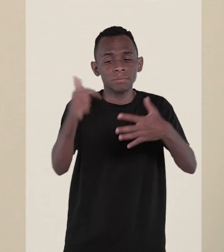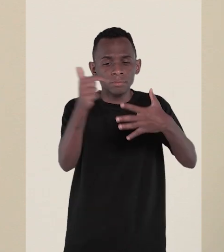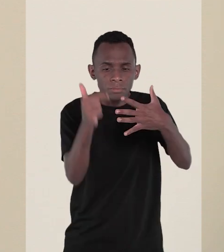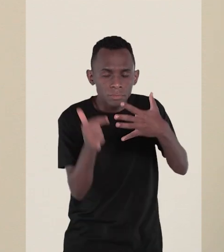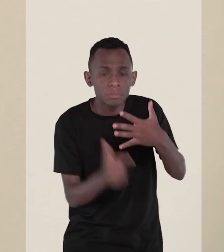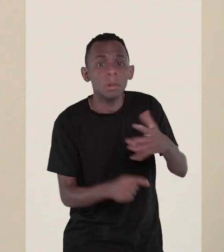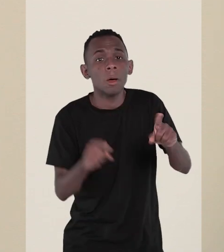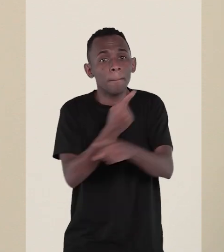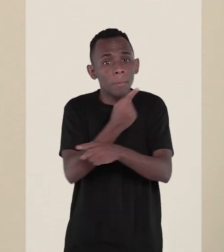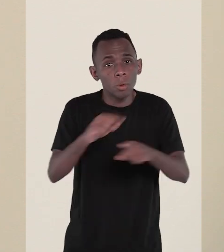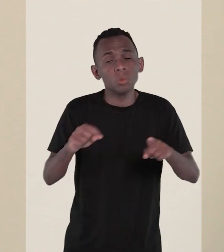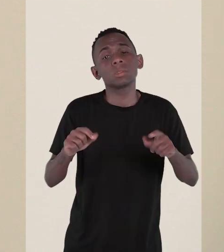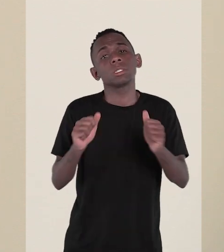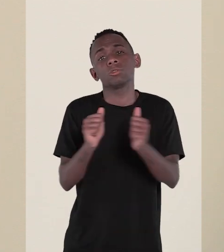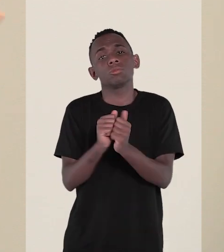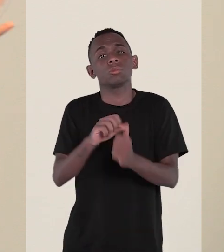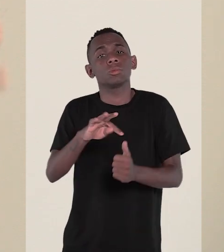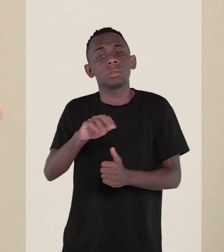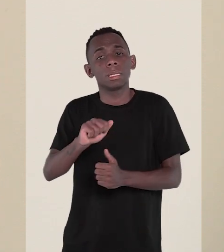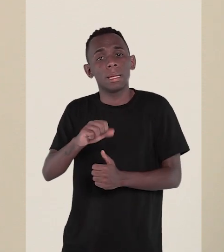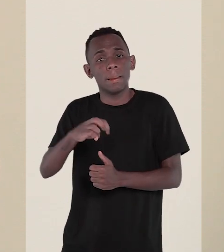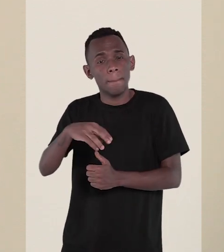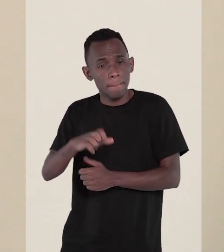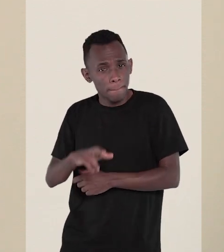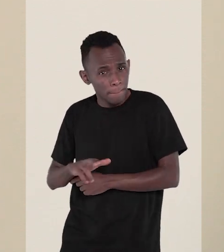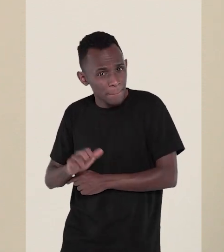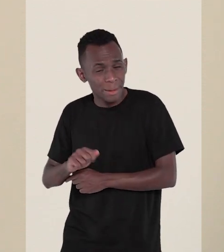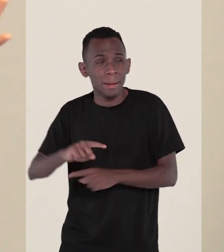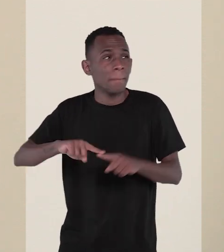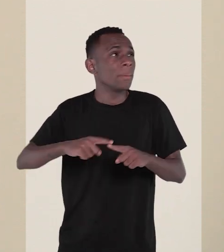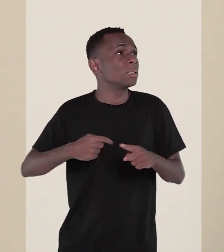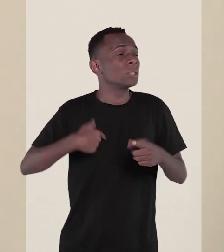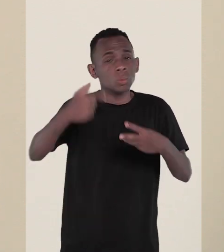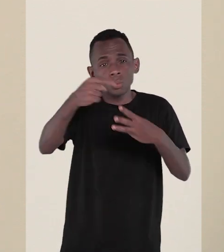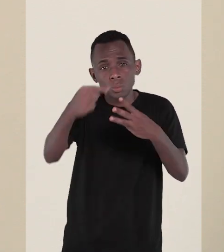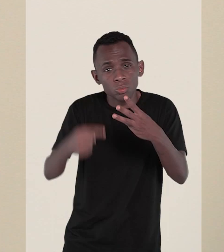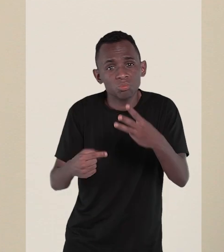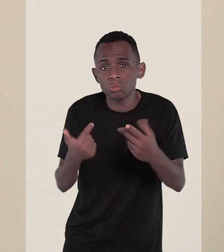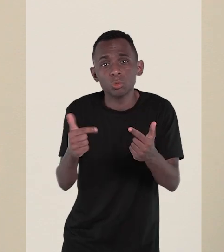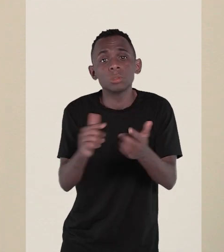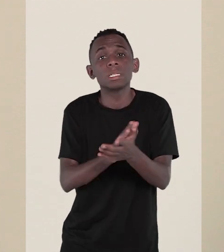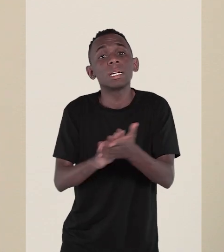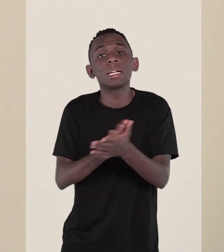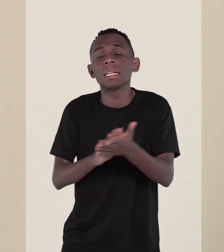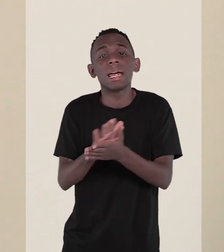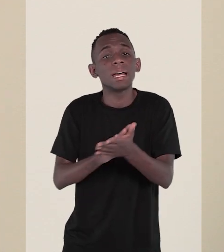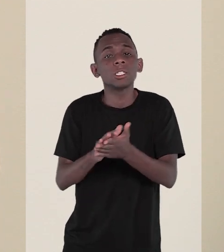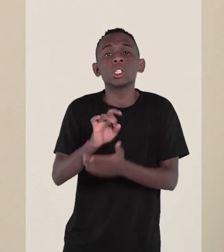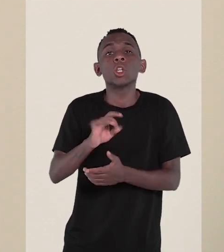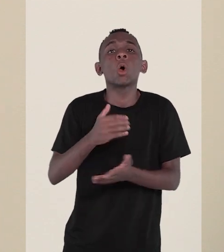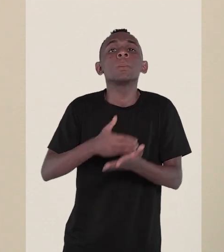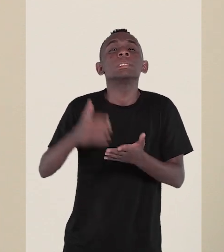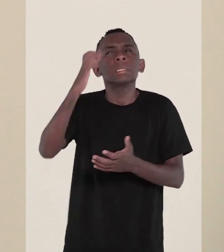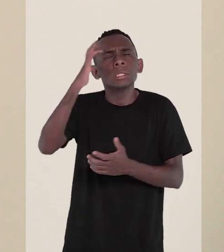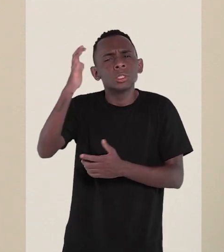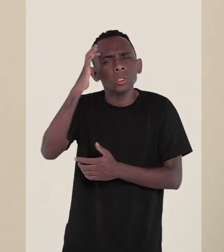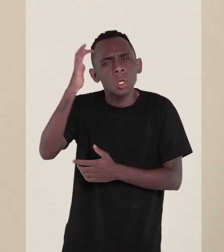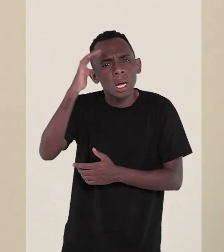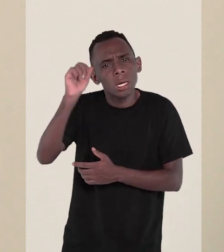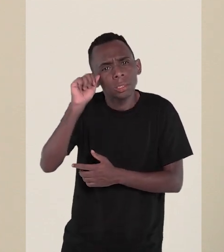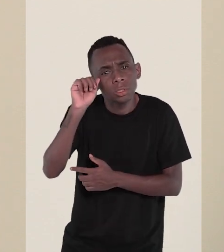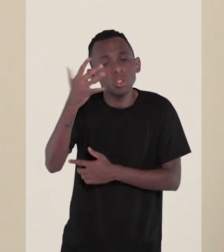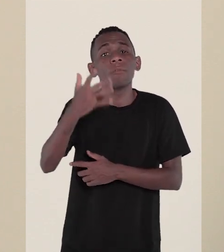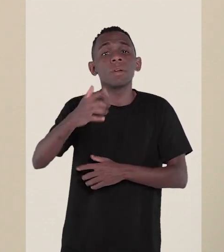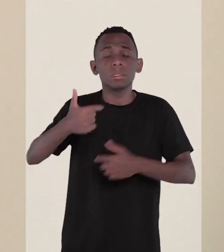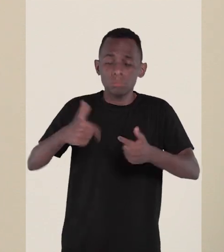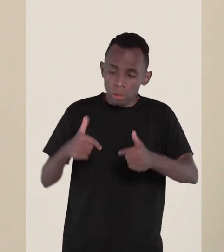álbum só com Itamar Assunção. Nenhuma das 3 coisas eu tinha nada na mão para fazer, nada. Eu comecei só a sonhar com essas coisas, decidi